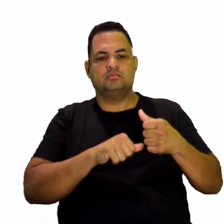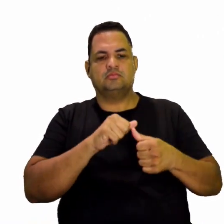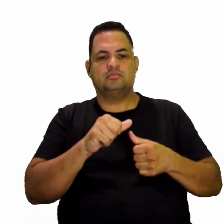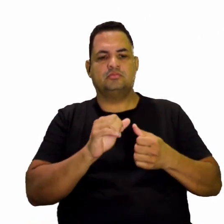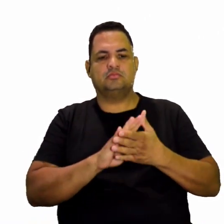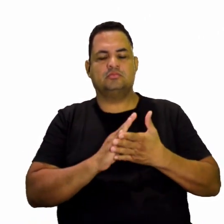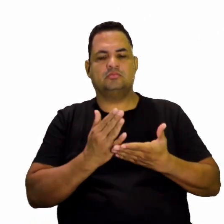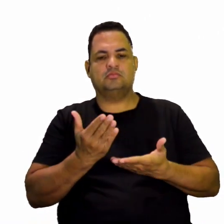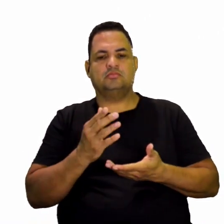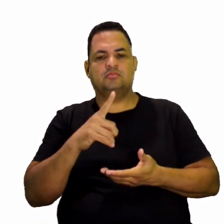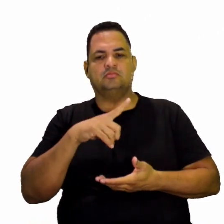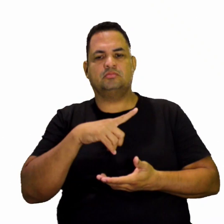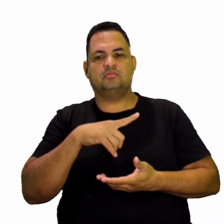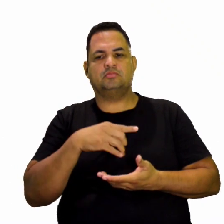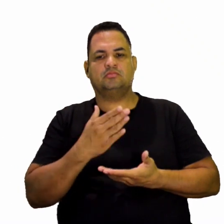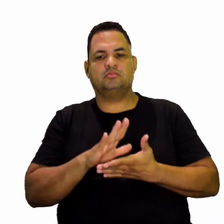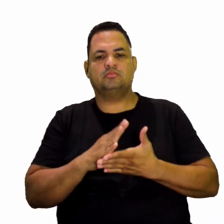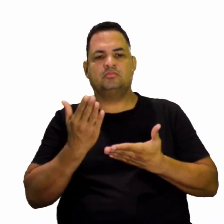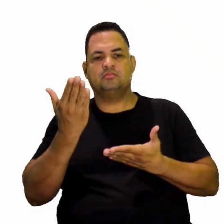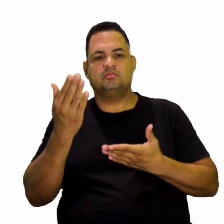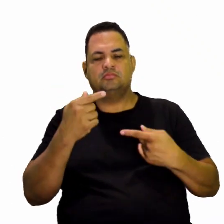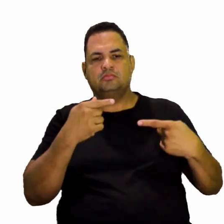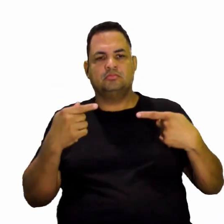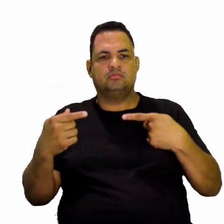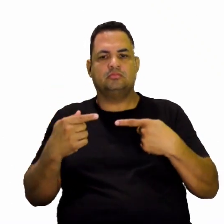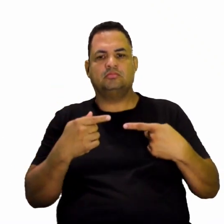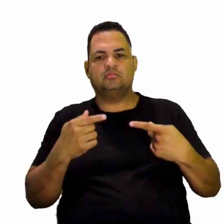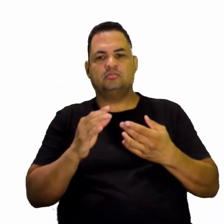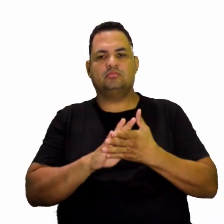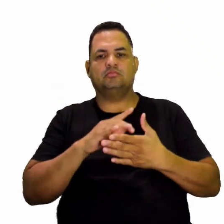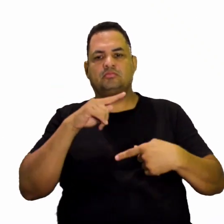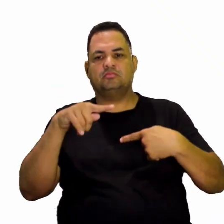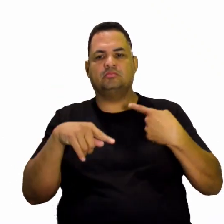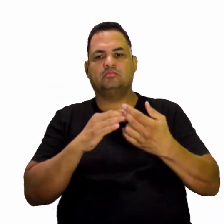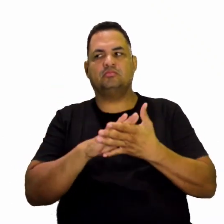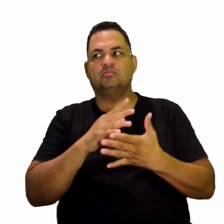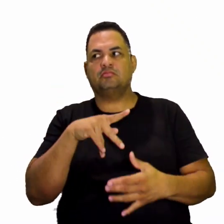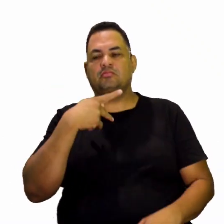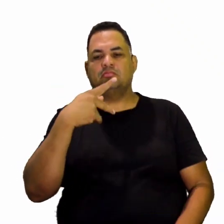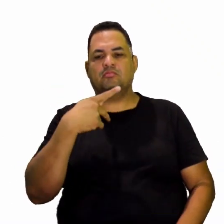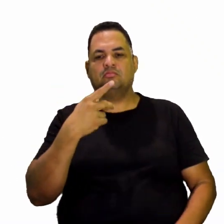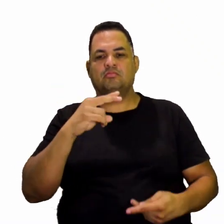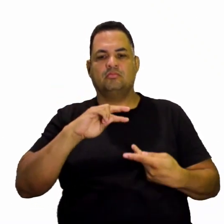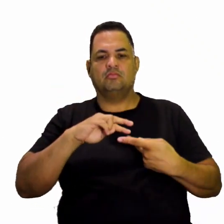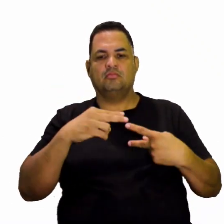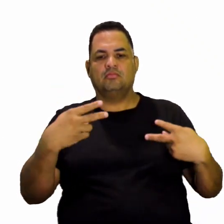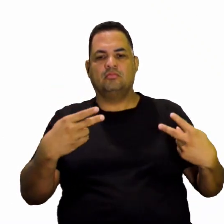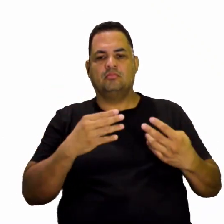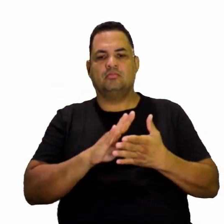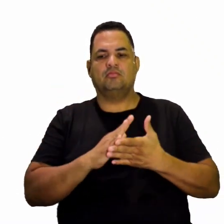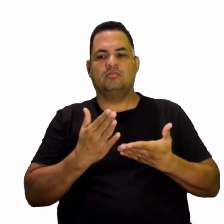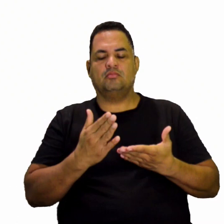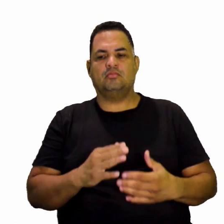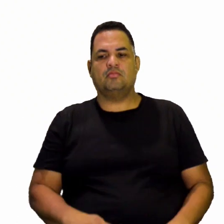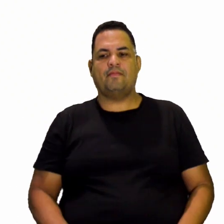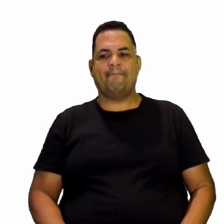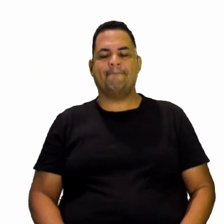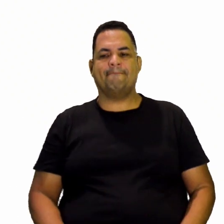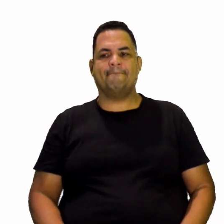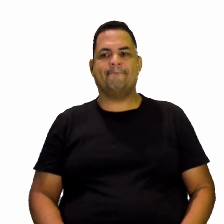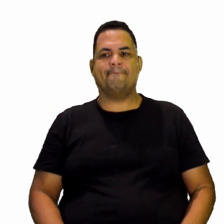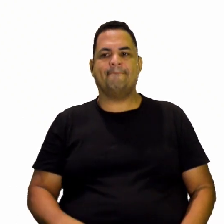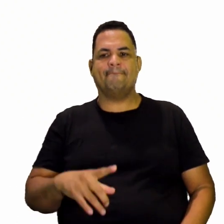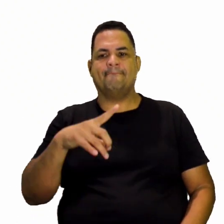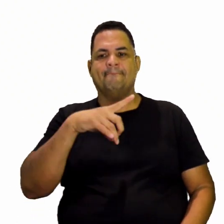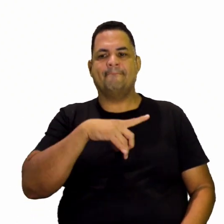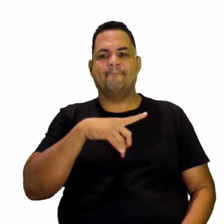modificados, que vai ter muito a ver com relação ao sentido do que eu falei aqui no DNA recombinante, no sentido de que